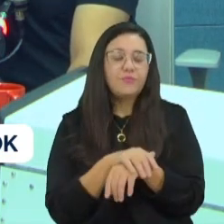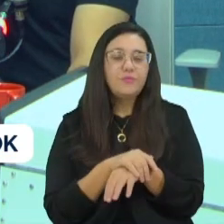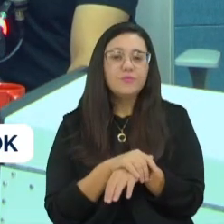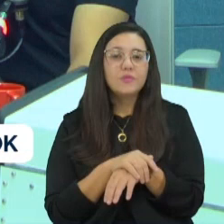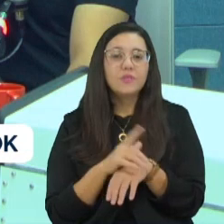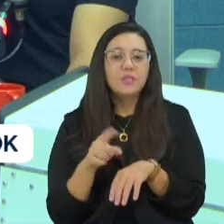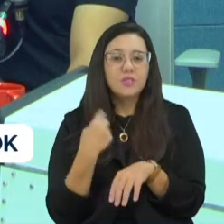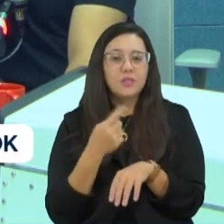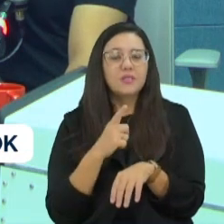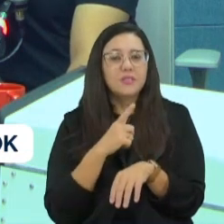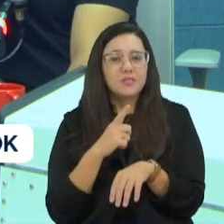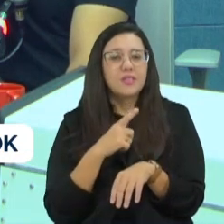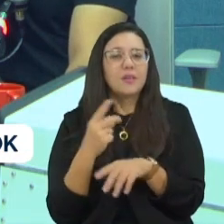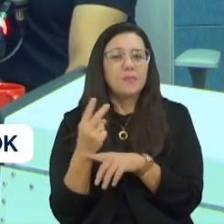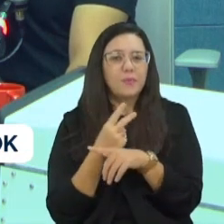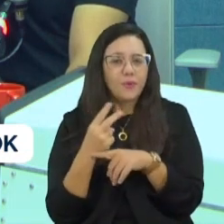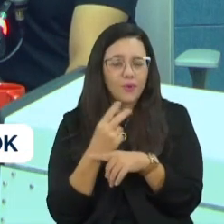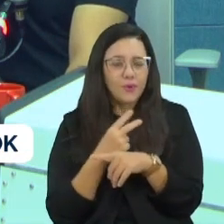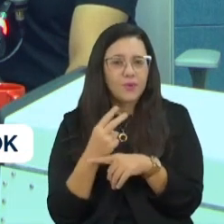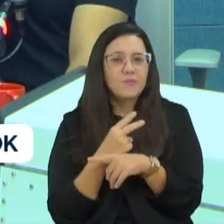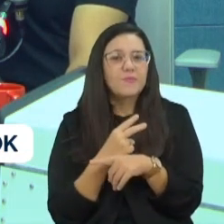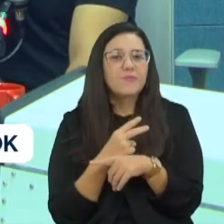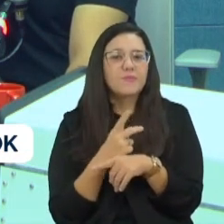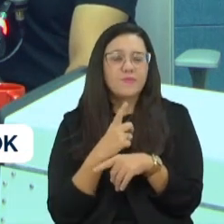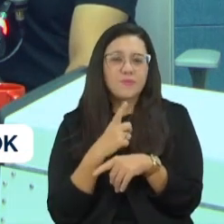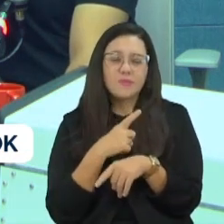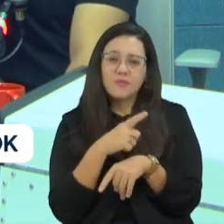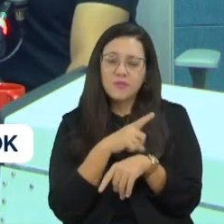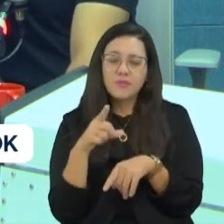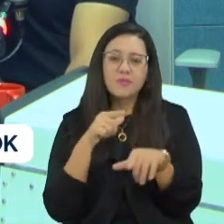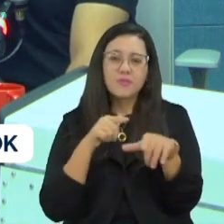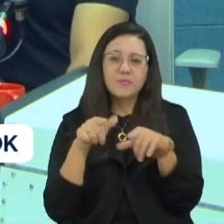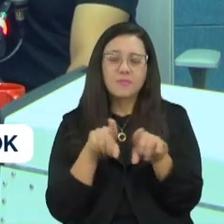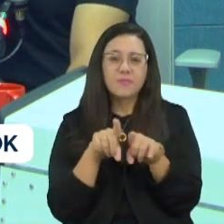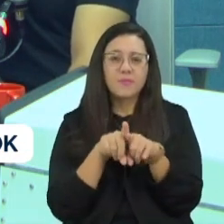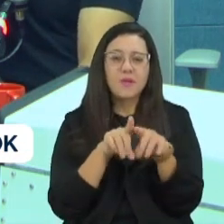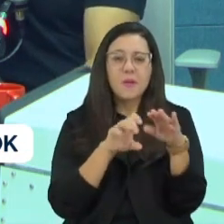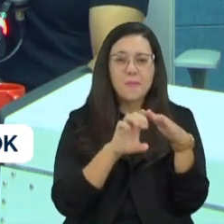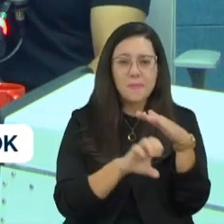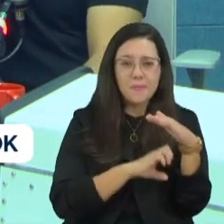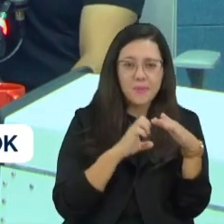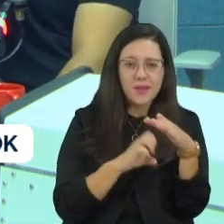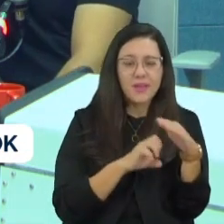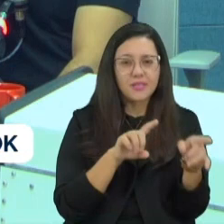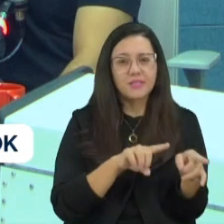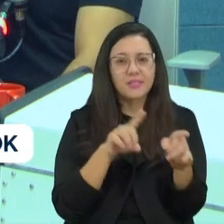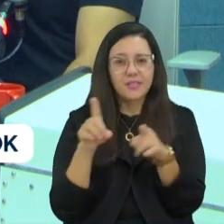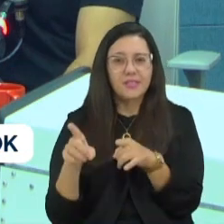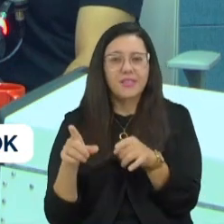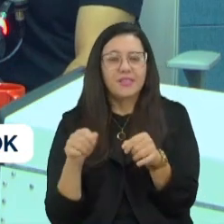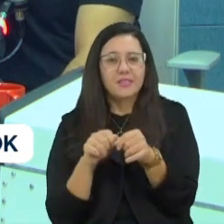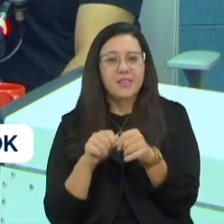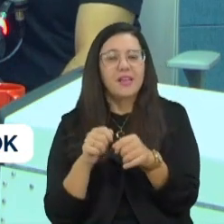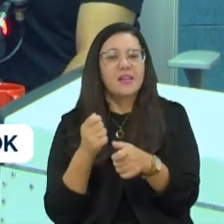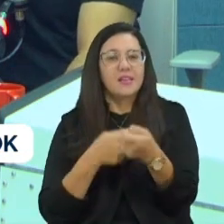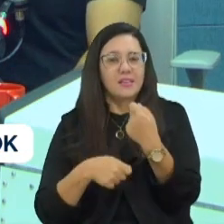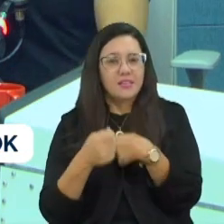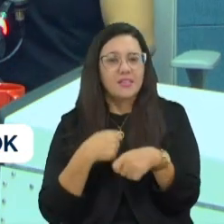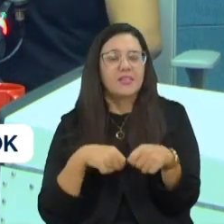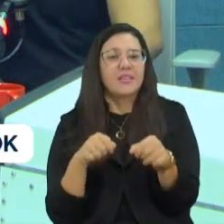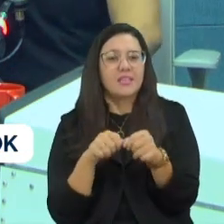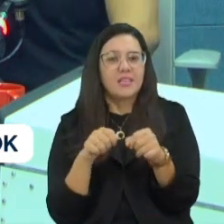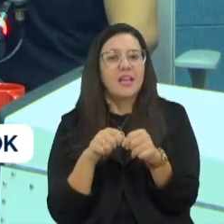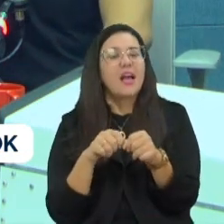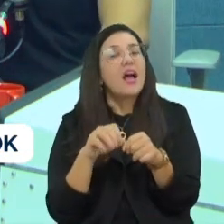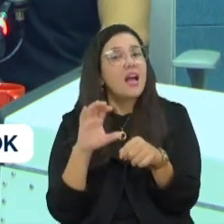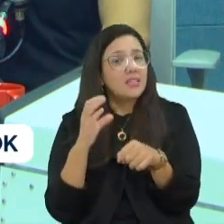tem uma grande procura de trabalho, né? De oferta de trabalho, tanto para administração quanto para ciências contábeis. Então, é um mercado bastante